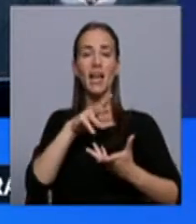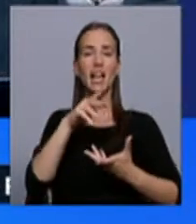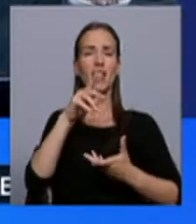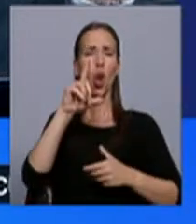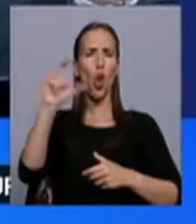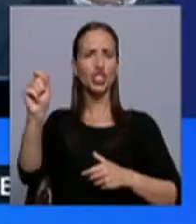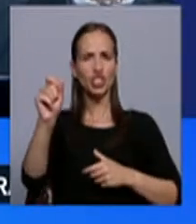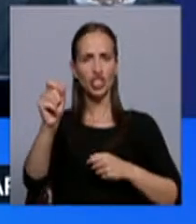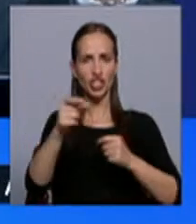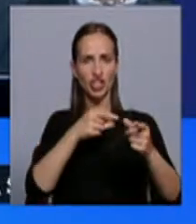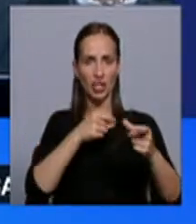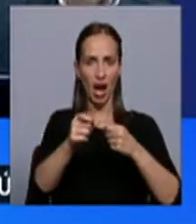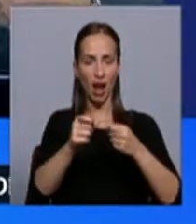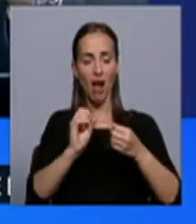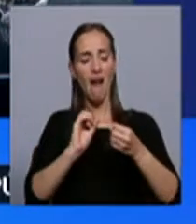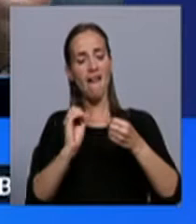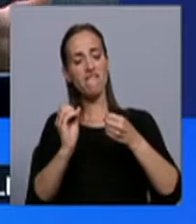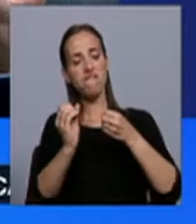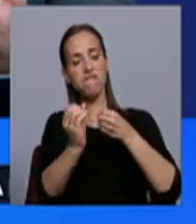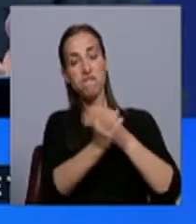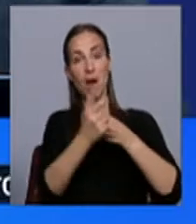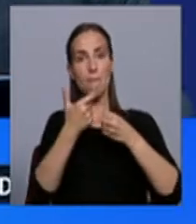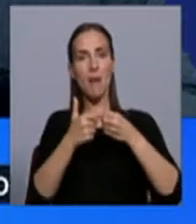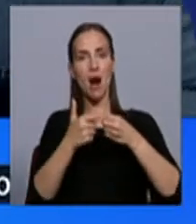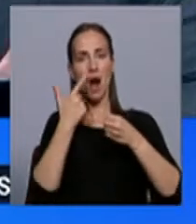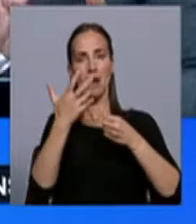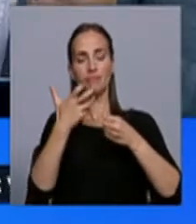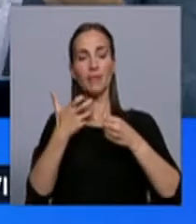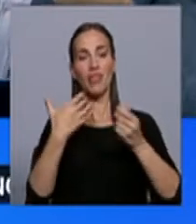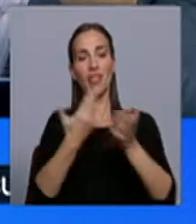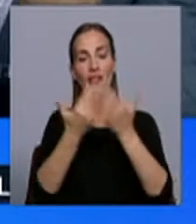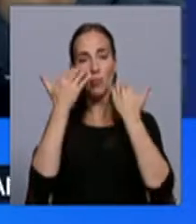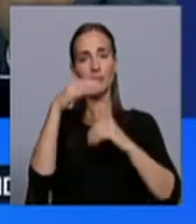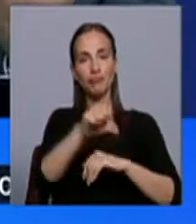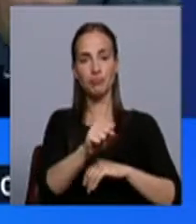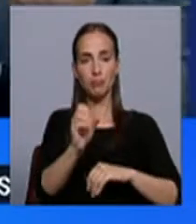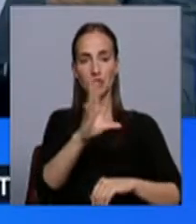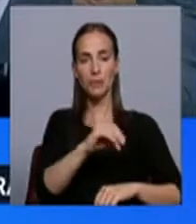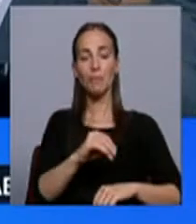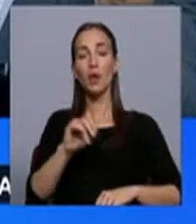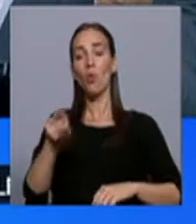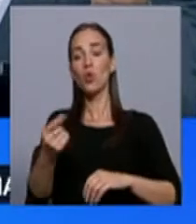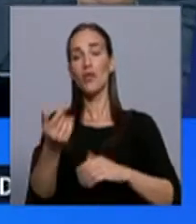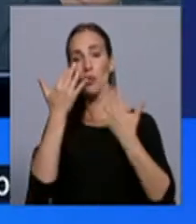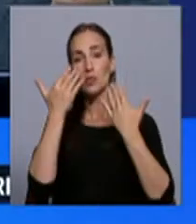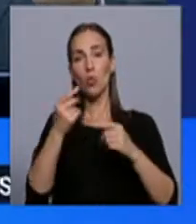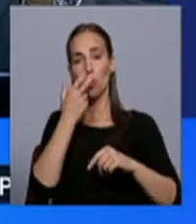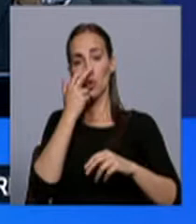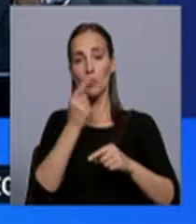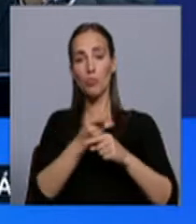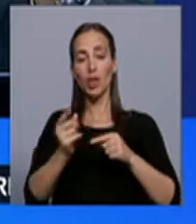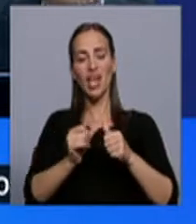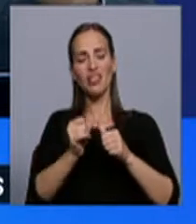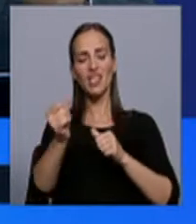exoplaneta. Portanto, a grande novidade é que, pela primeira vez, temos a detecção de um exoplaneta tão distante da sua estrela a passar à